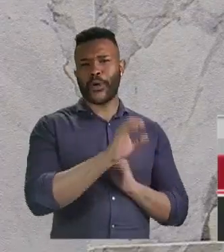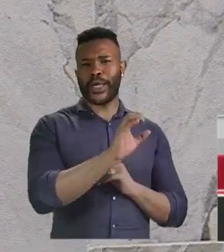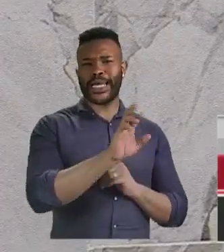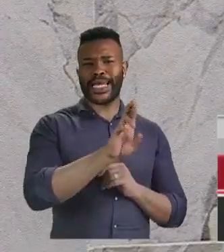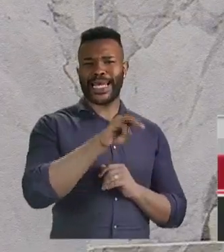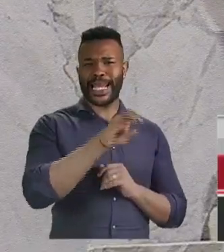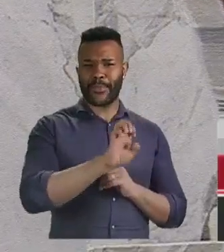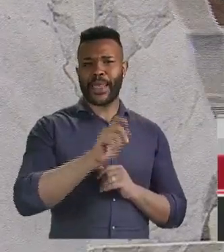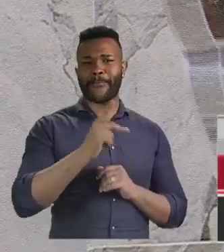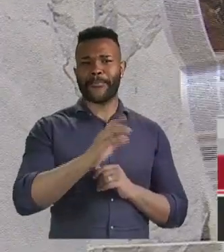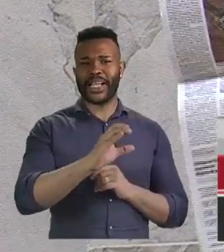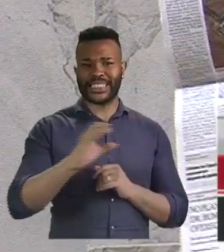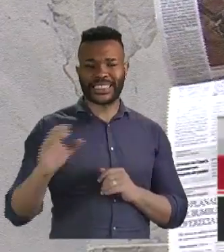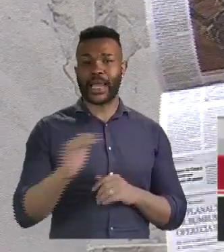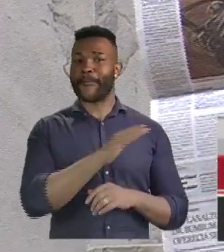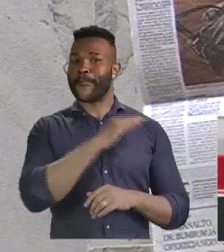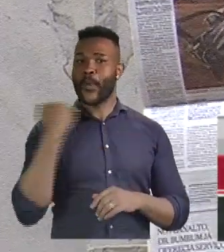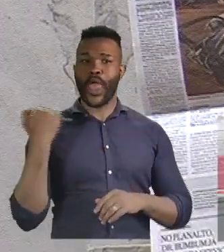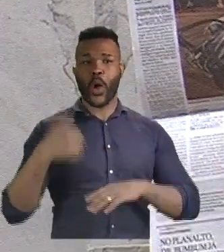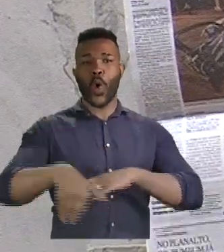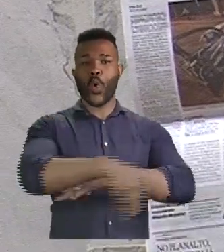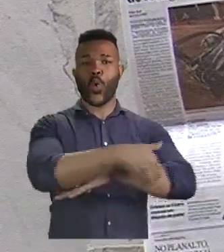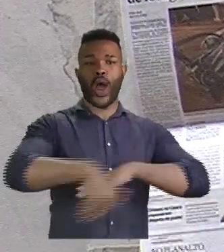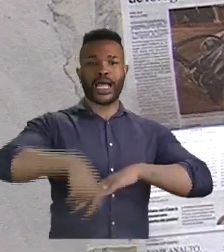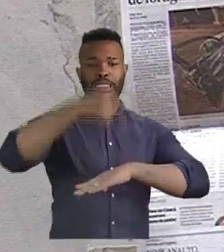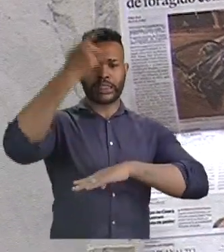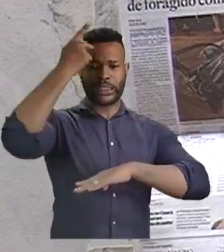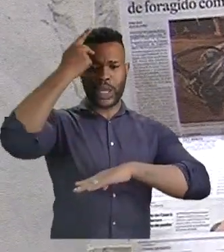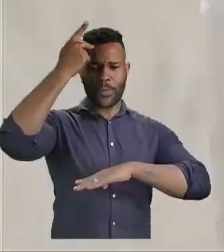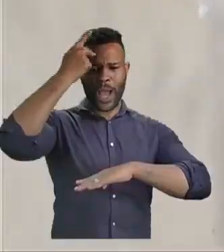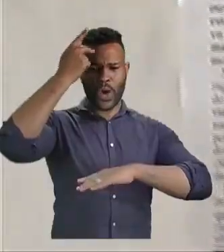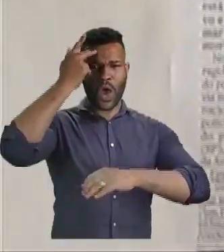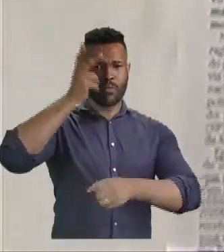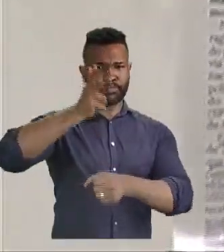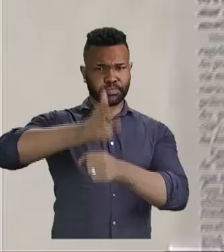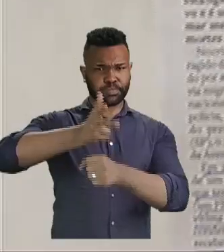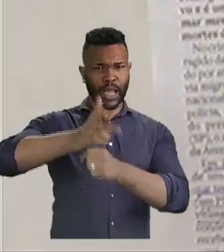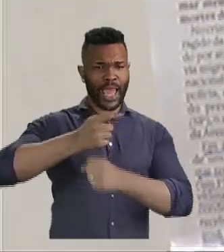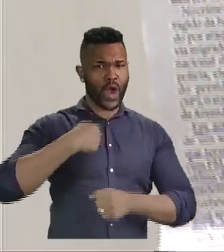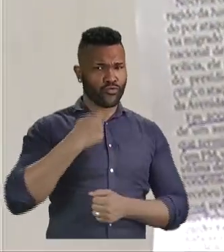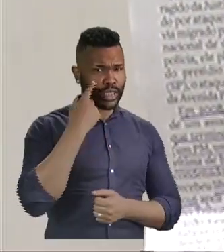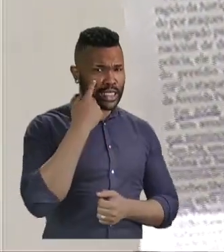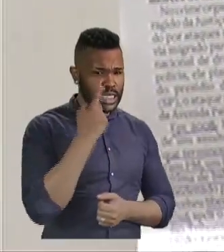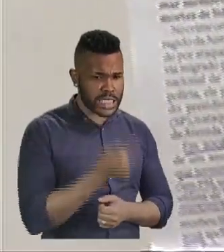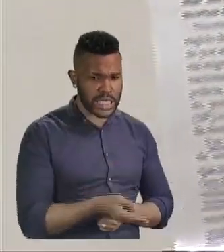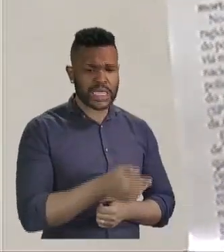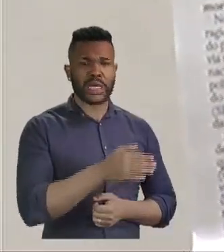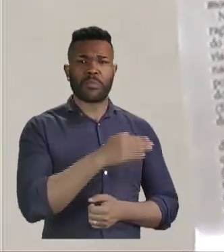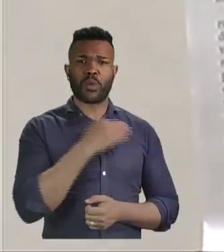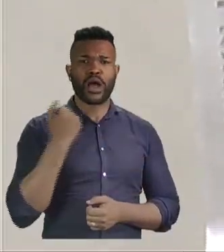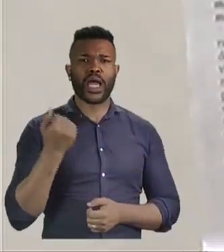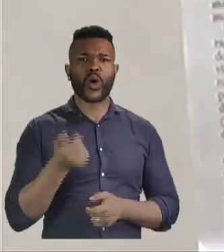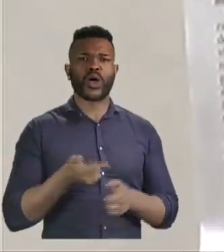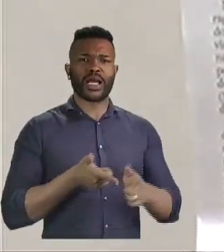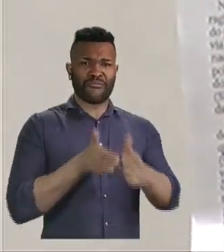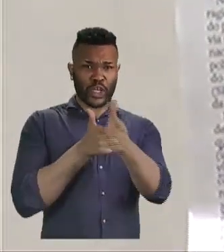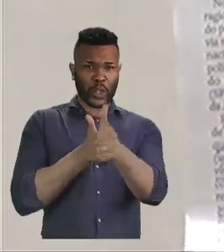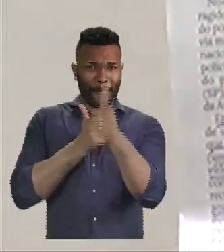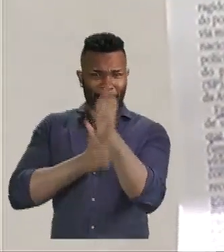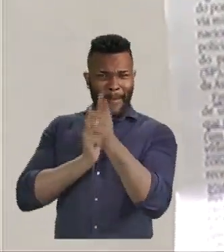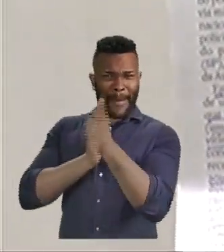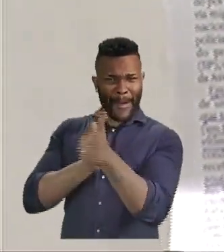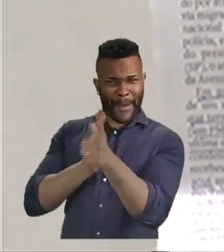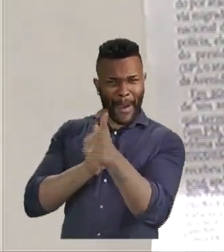aqui nas ruas de São Paulo. Morto, eu vi a filmagem, senhoras e senhores, morto com tiros de